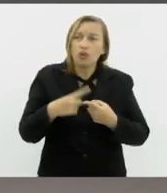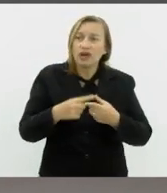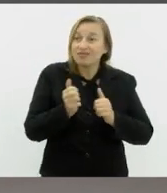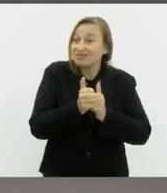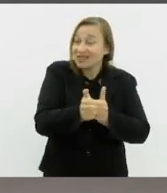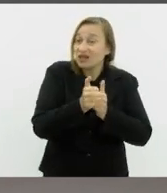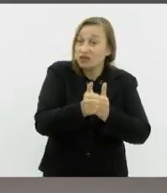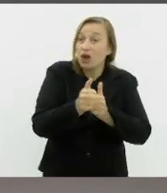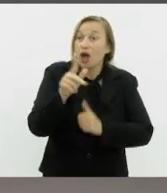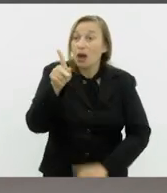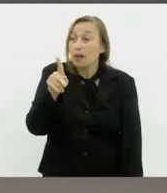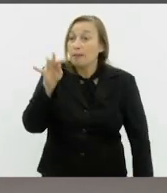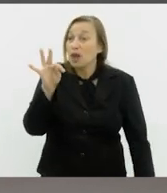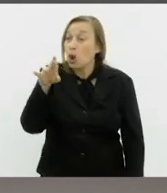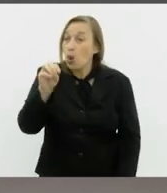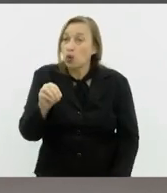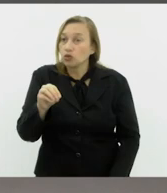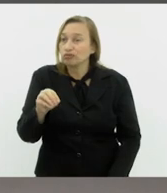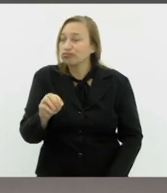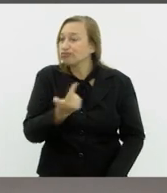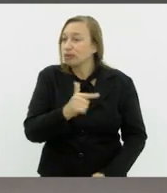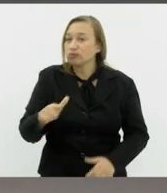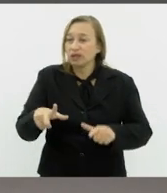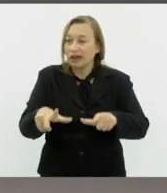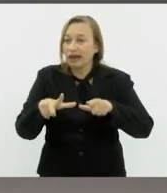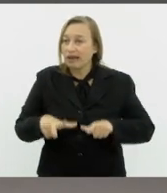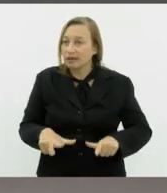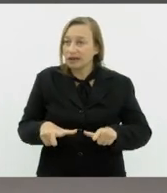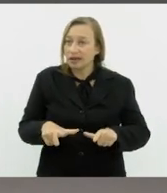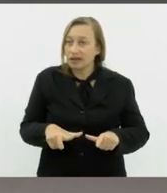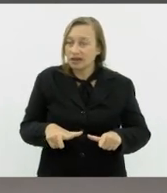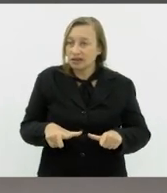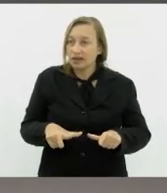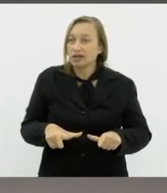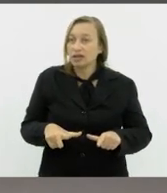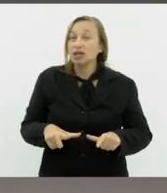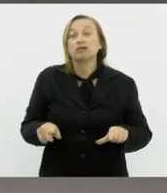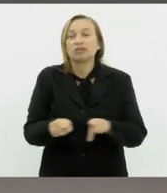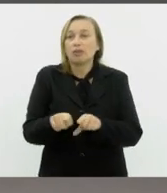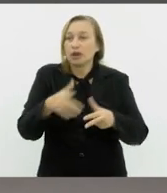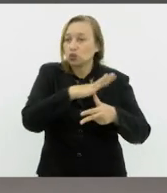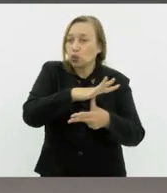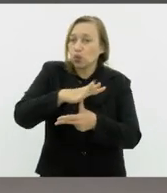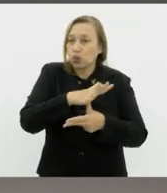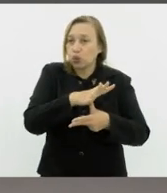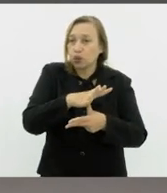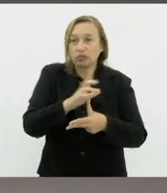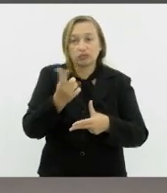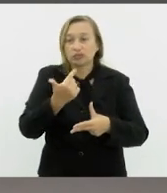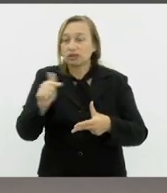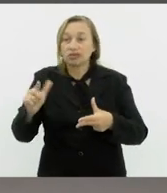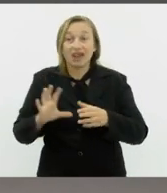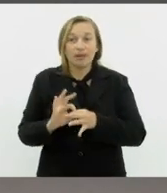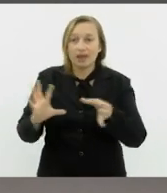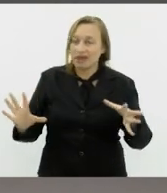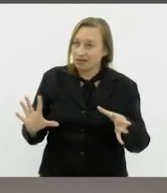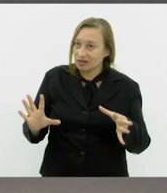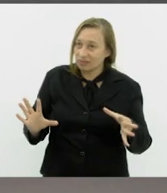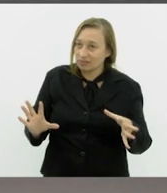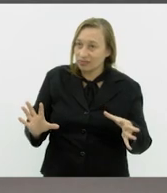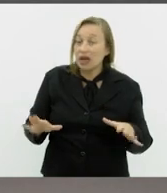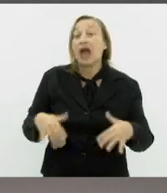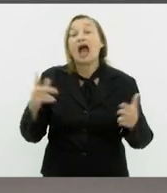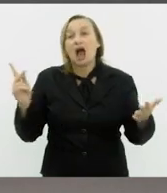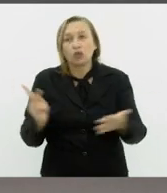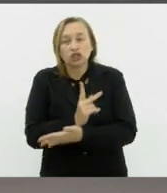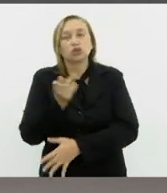não têm autorização, não estão com a habilitação correta, e as aeronaves não têm autorização para fazer táxi aéreo. Recentemente aconteceu